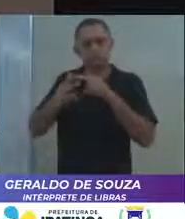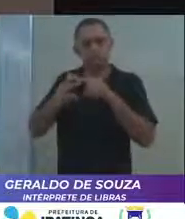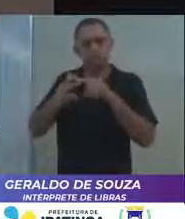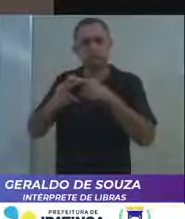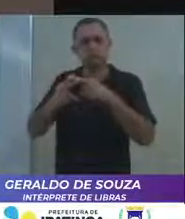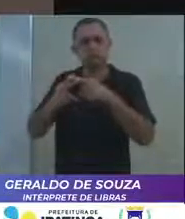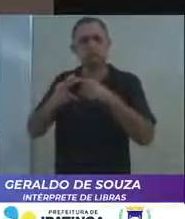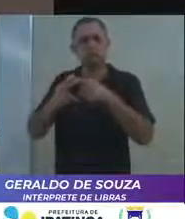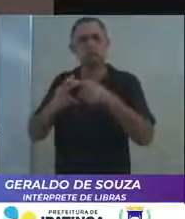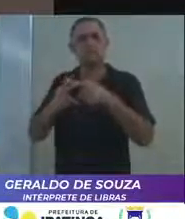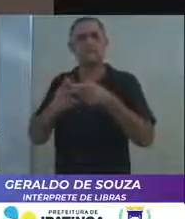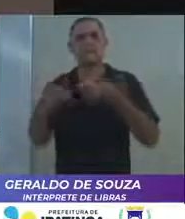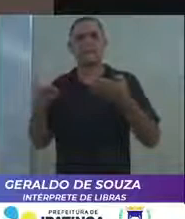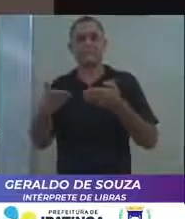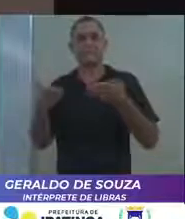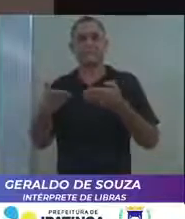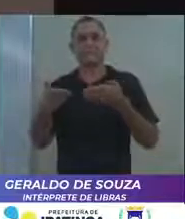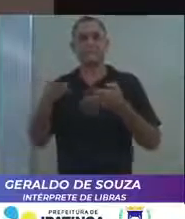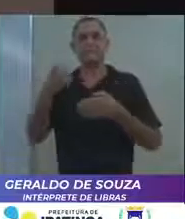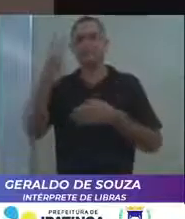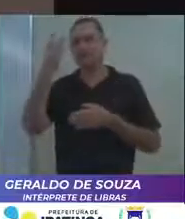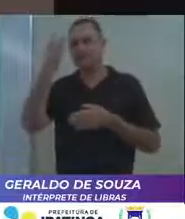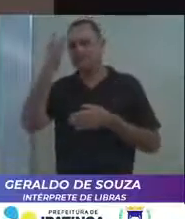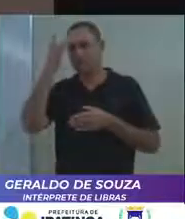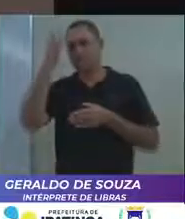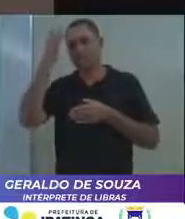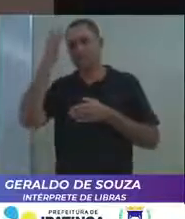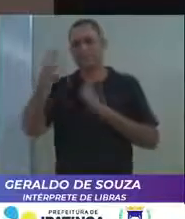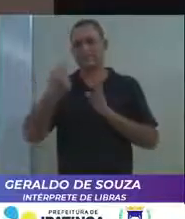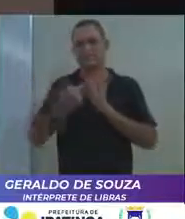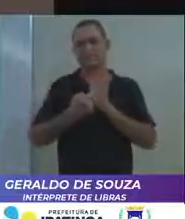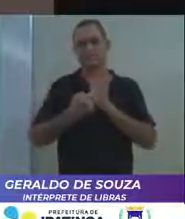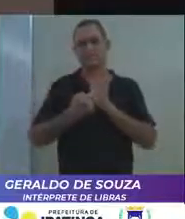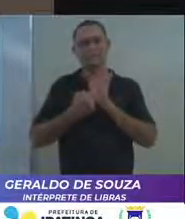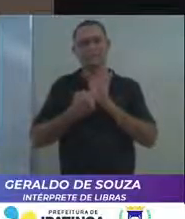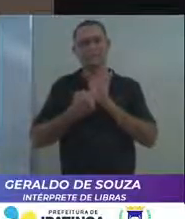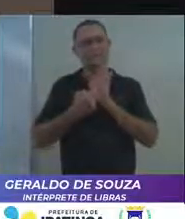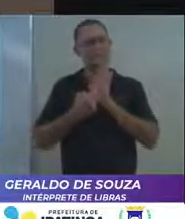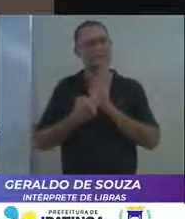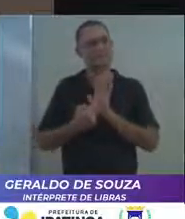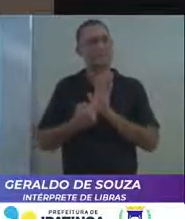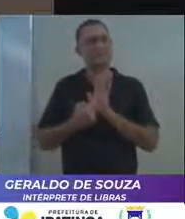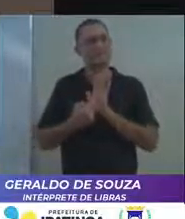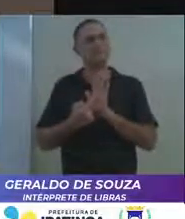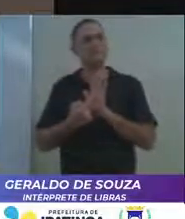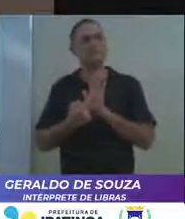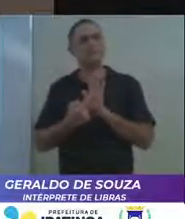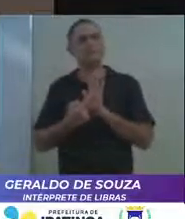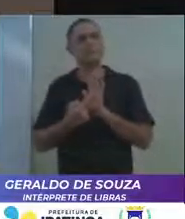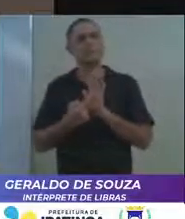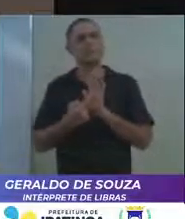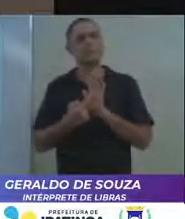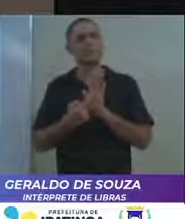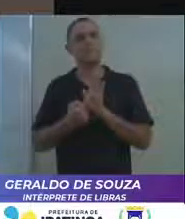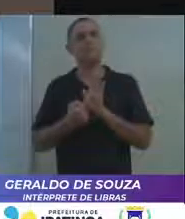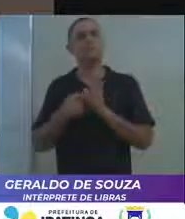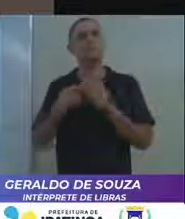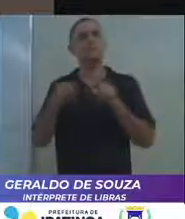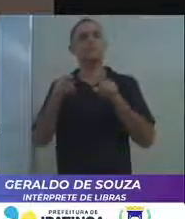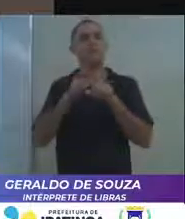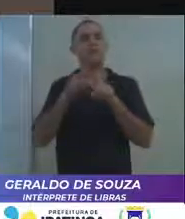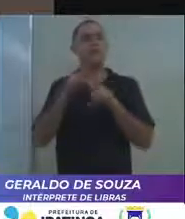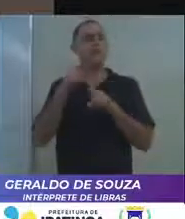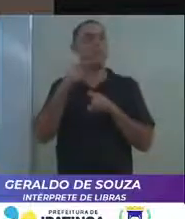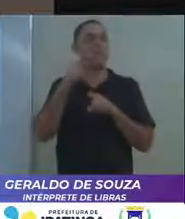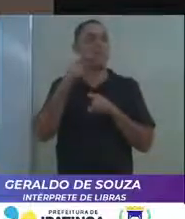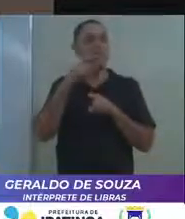tem uma possibilidade de parceria agora com uma equipe do Albert Einstein. Então, assim, é um programa que